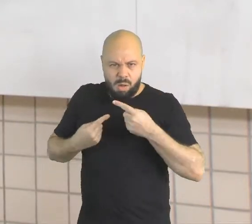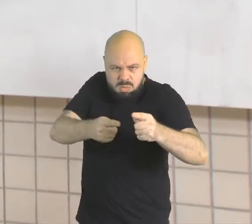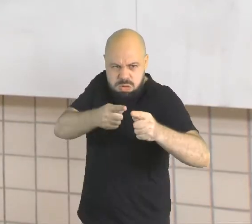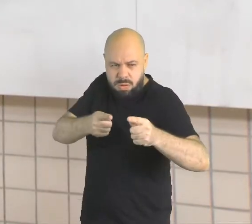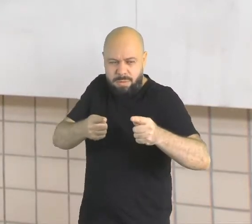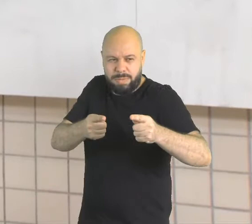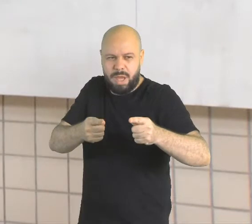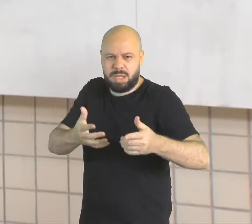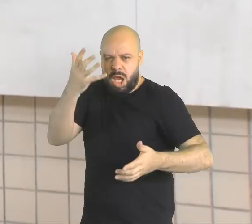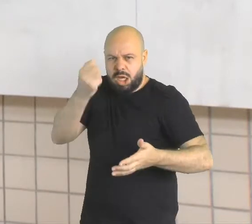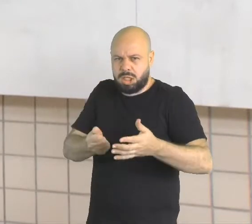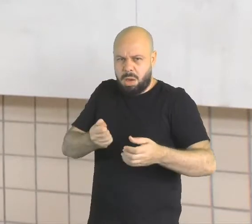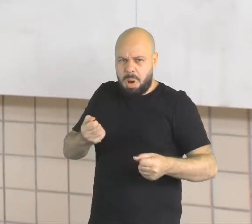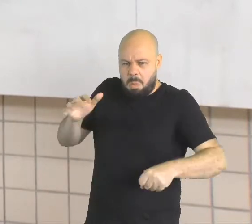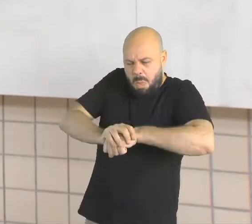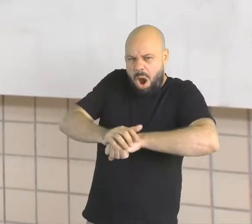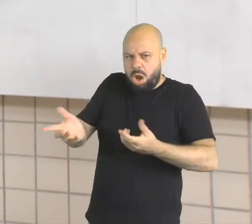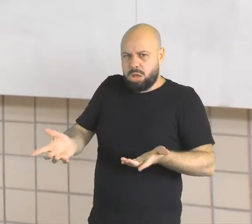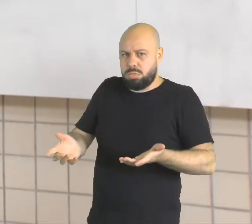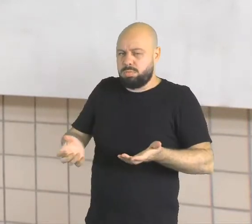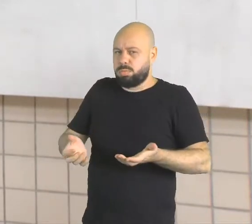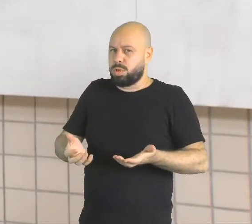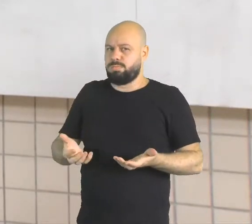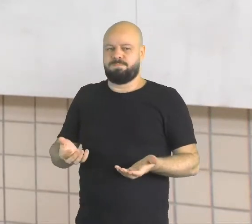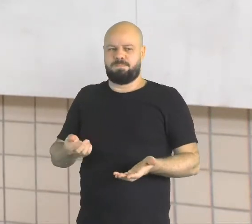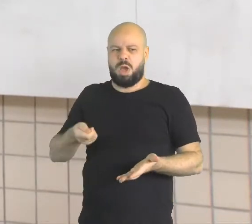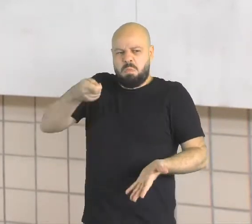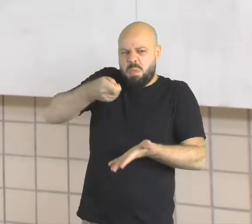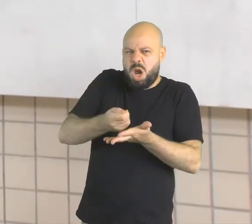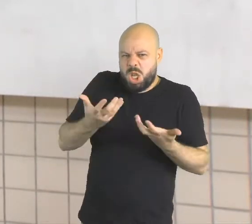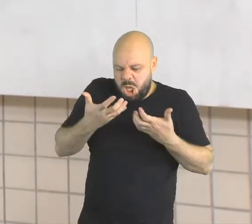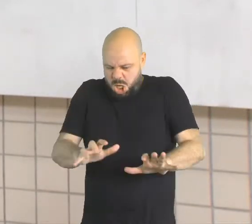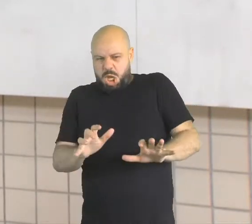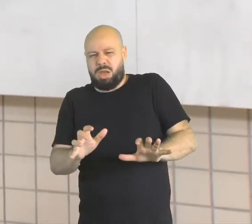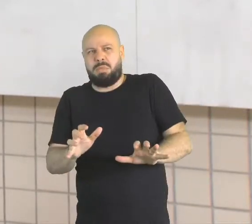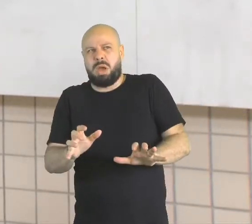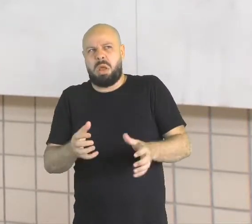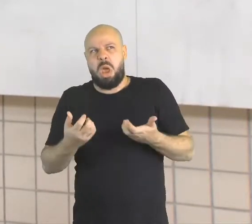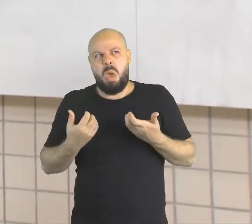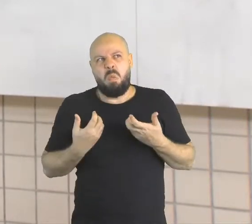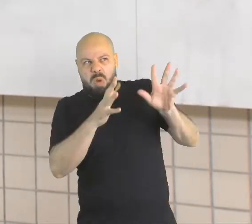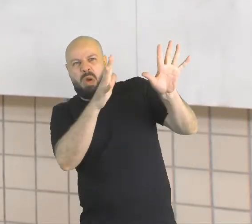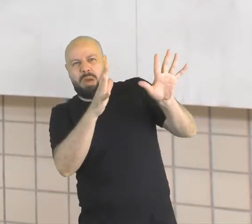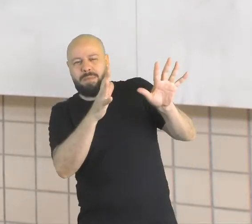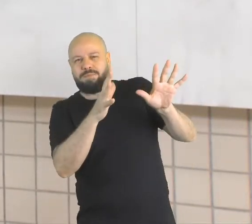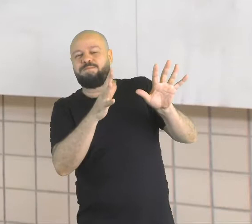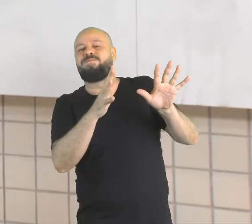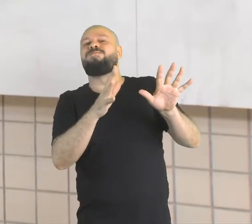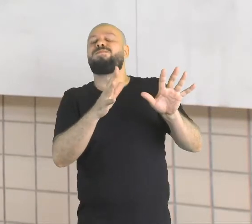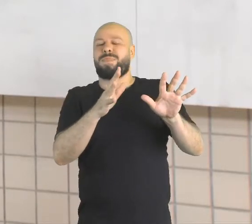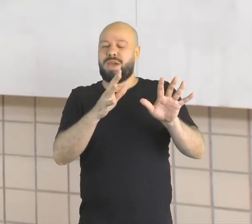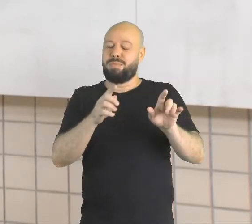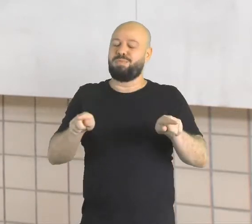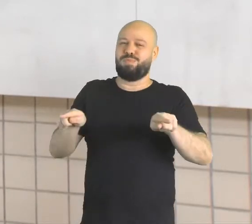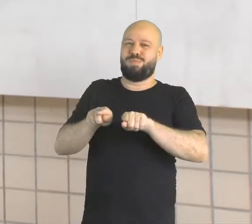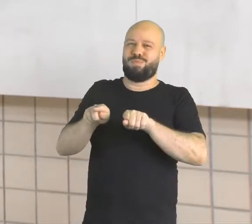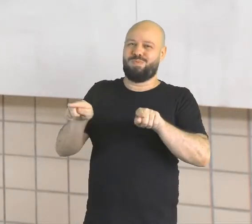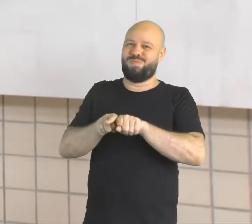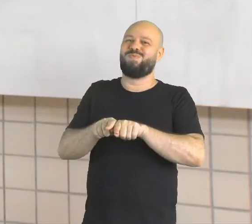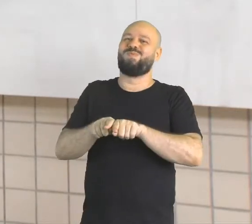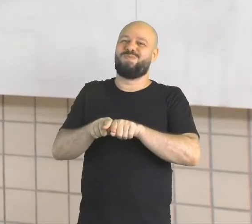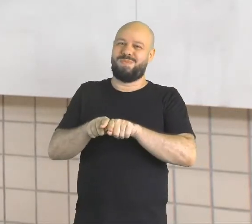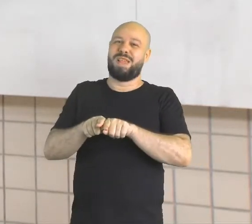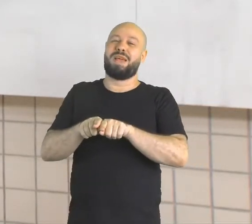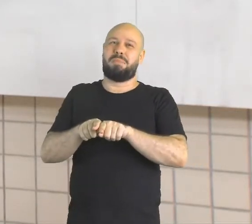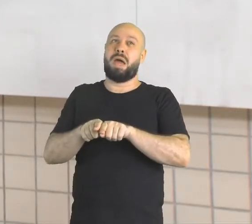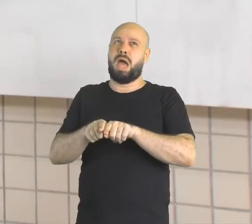aceitavam nenhuma subjugação, nenhuma dominação branca, europeia, portuguesa, também a